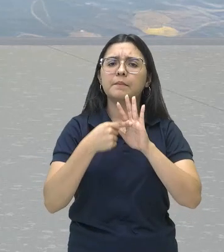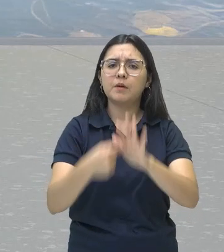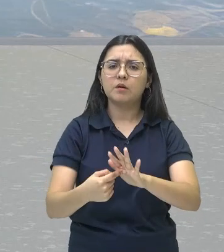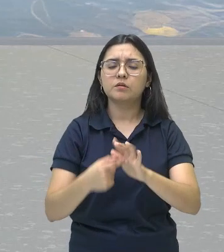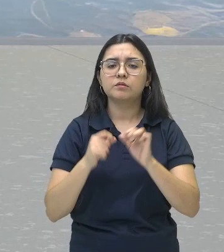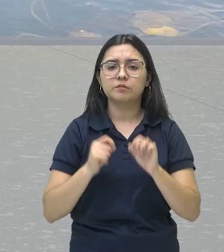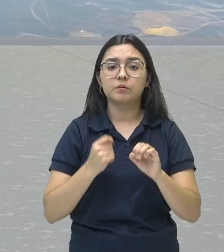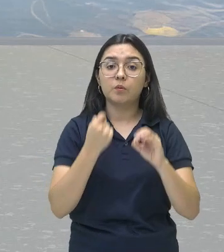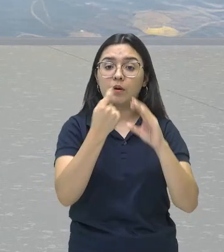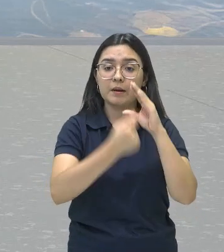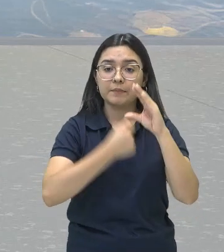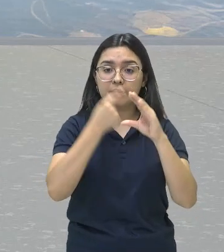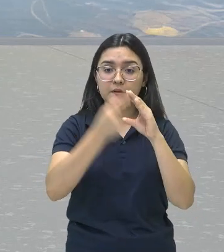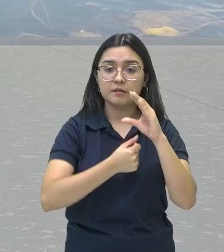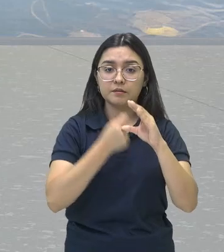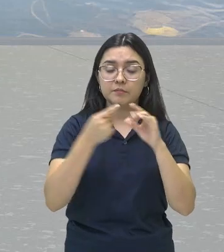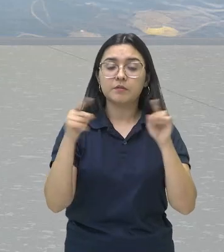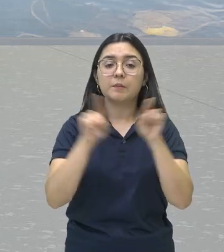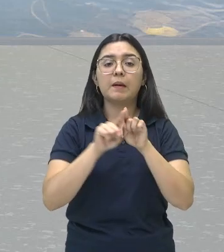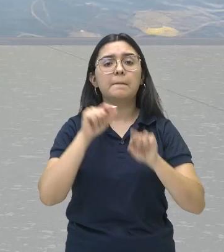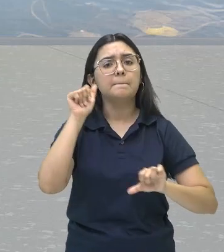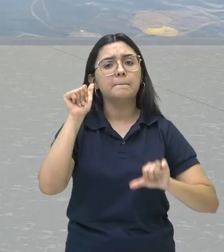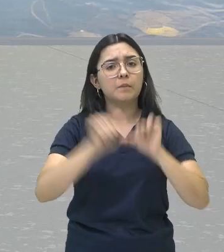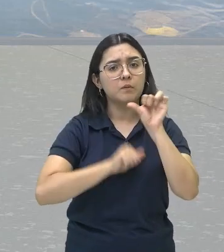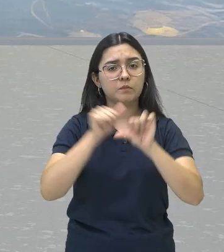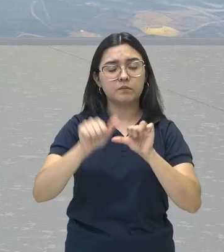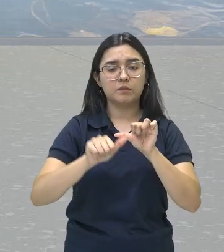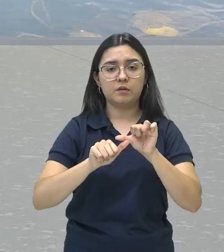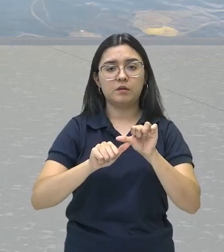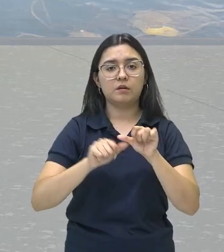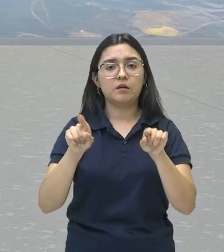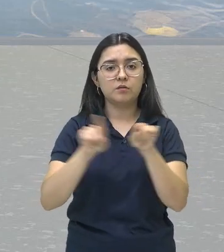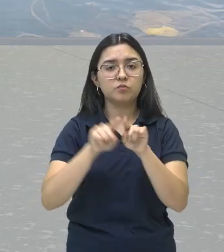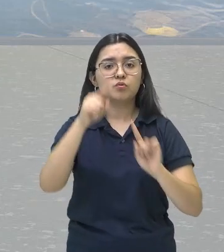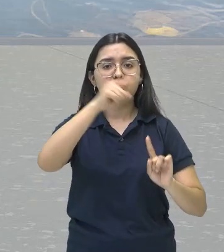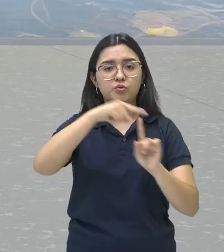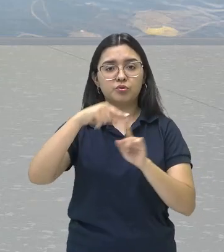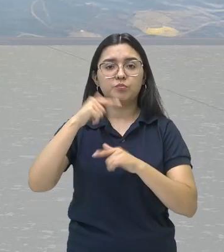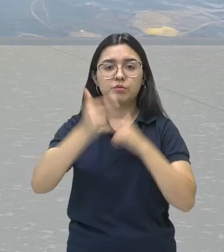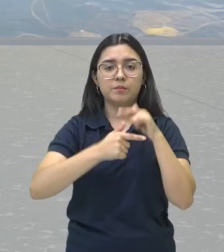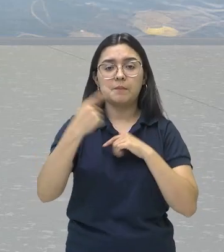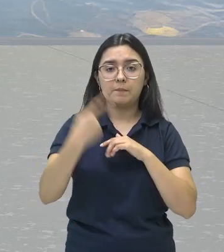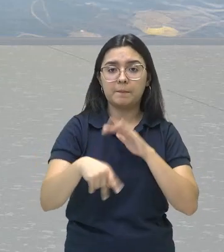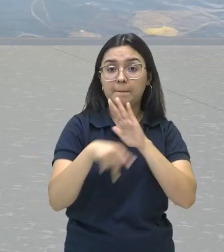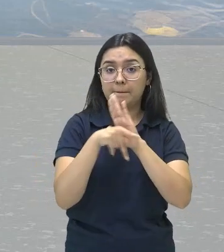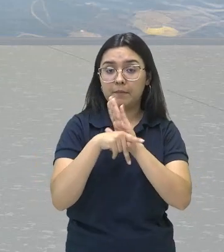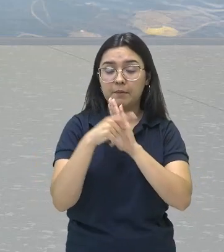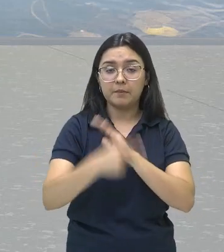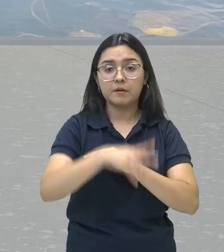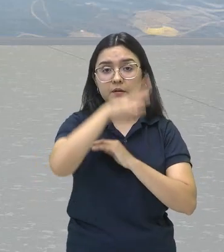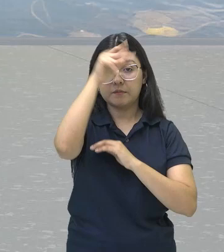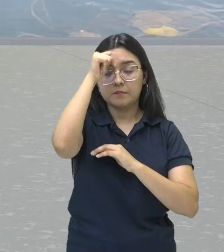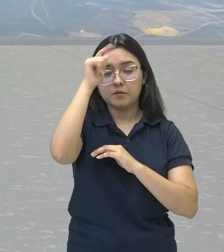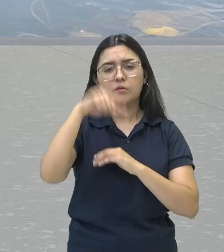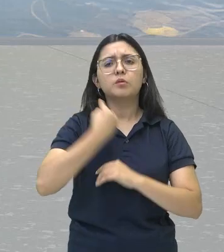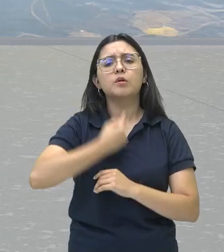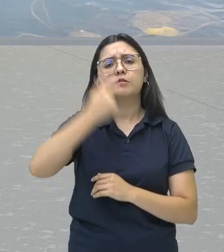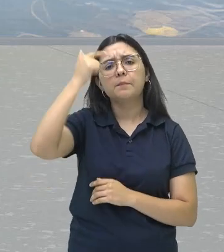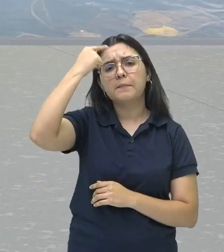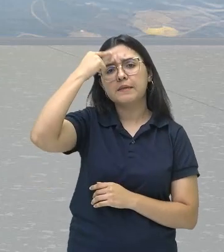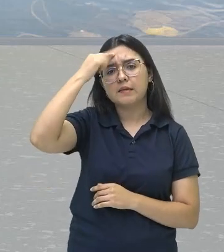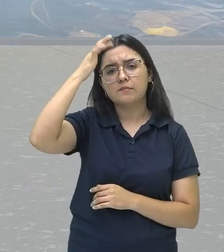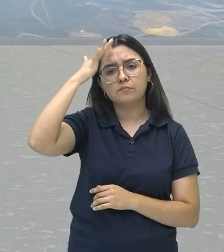como o capitalismo distorce as modalidades de trabalho no Amazonas. Então, é só para a gente pensar,